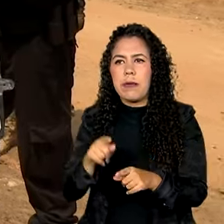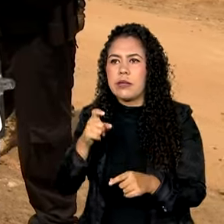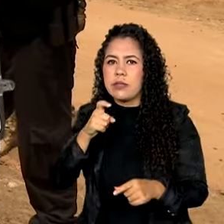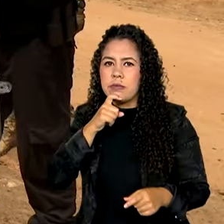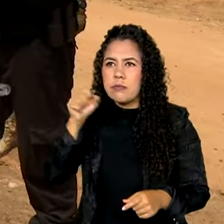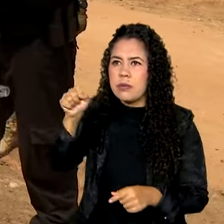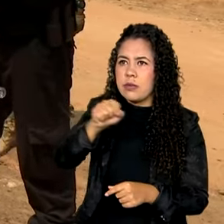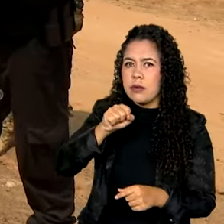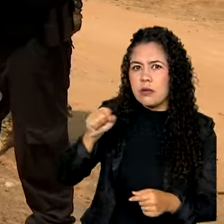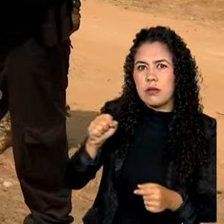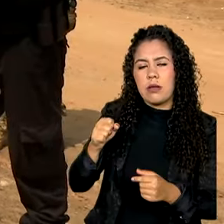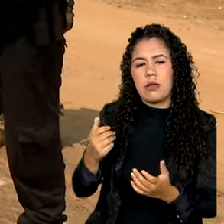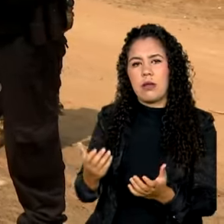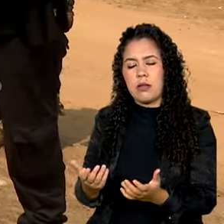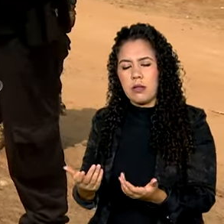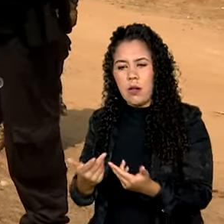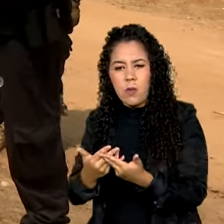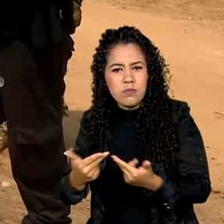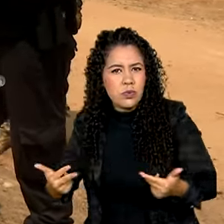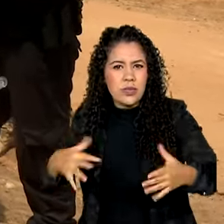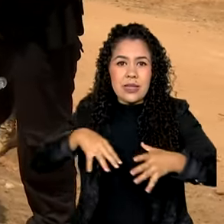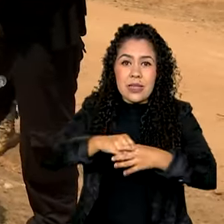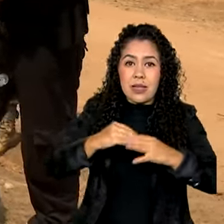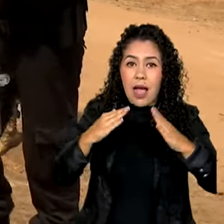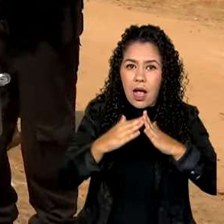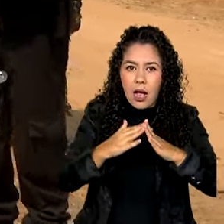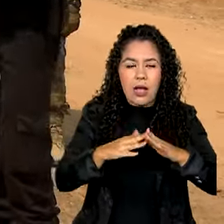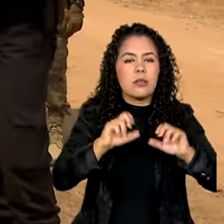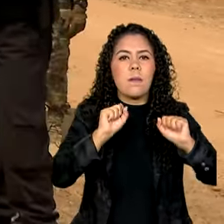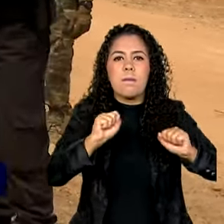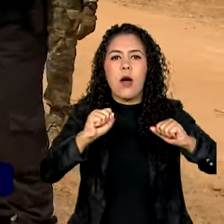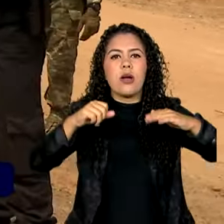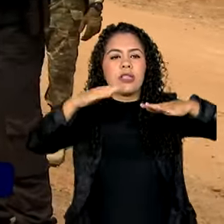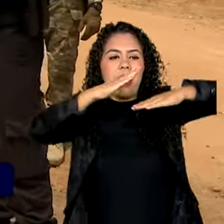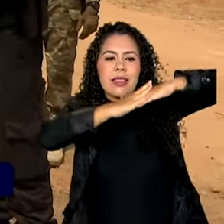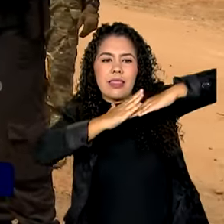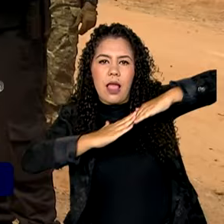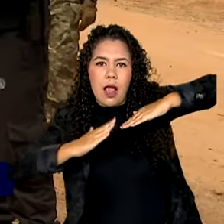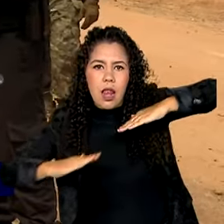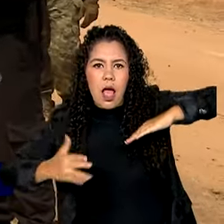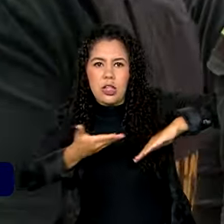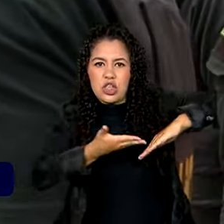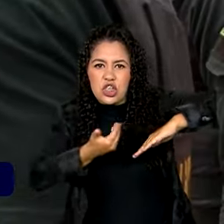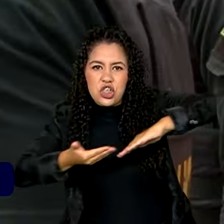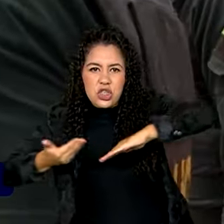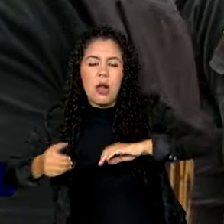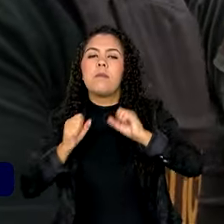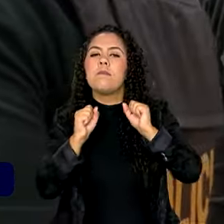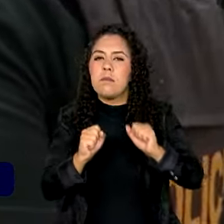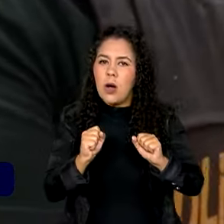tiverem dentro da casa, podem eventualmente tirar a casa, telhado, essas coisas para poder remover, podem remover.